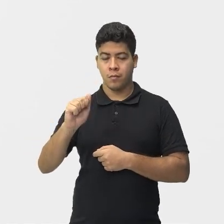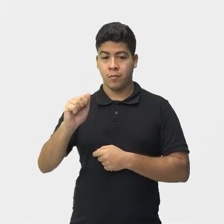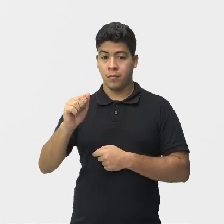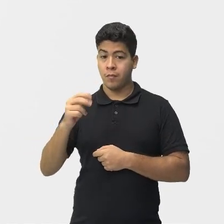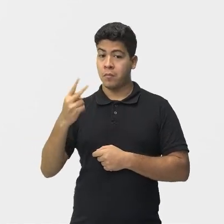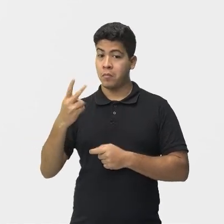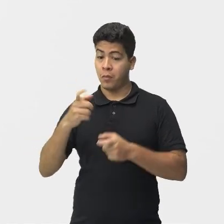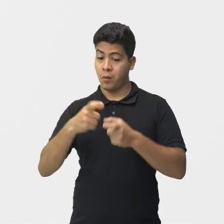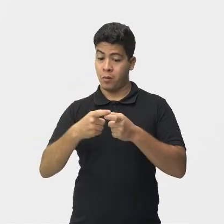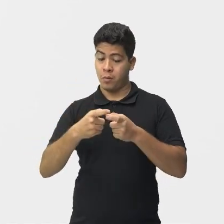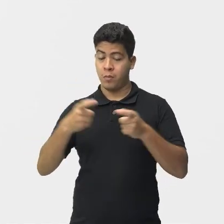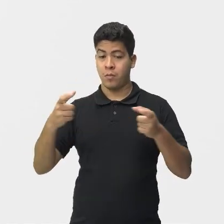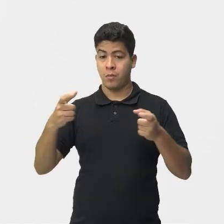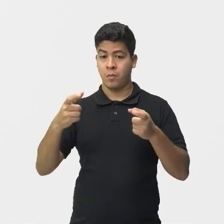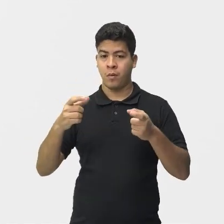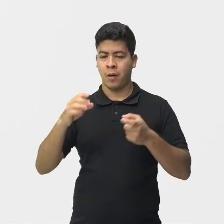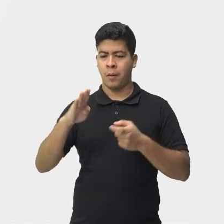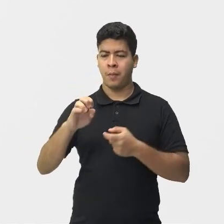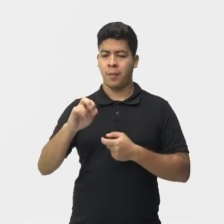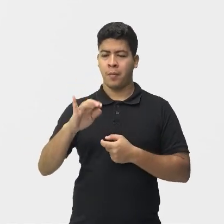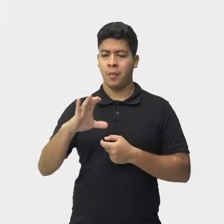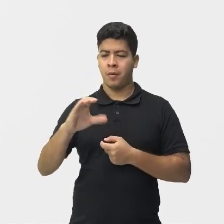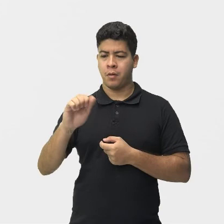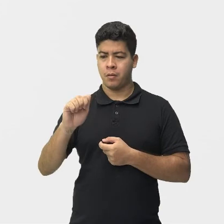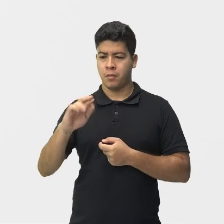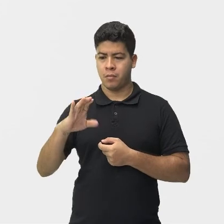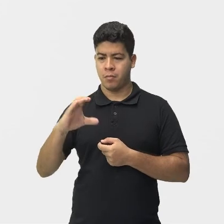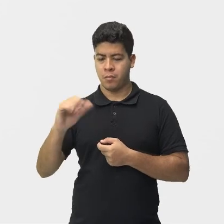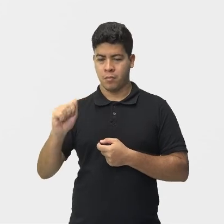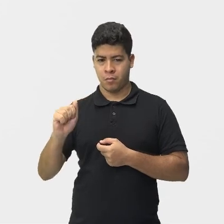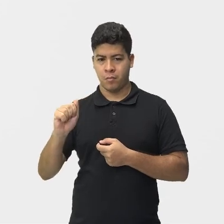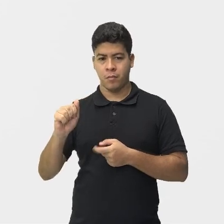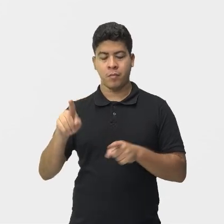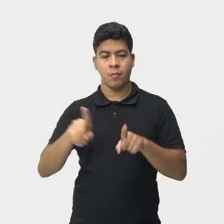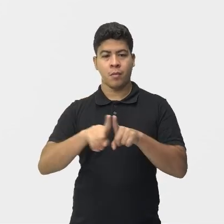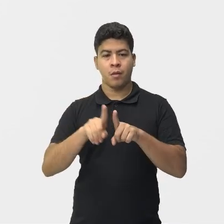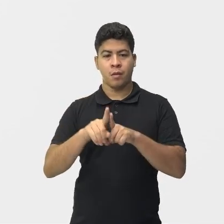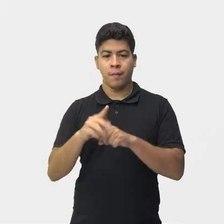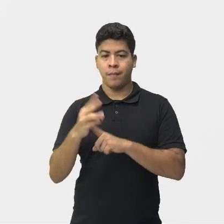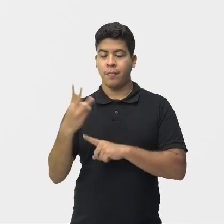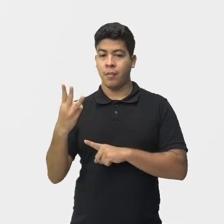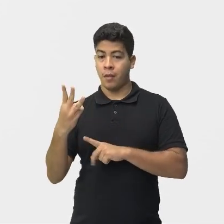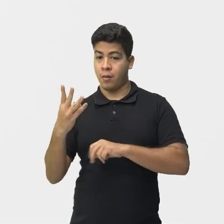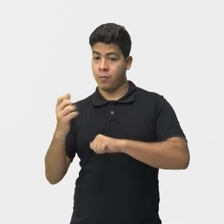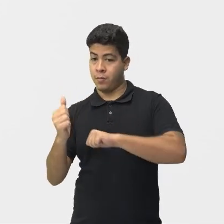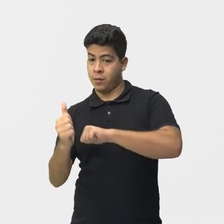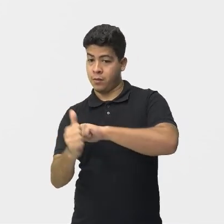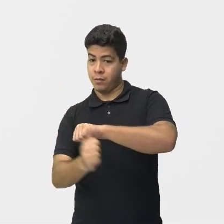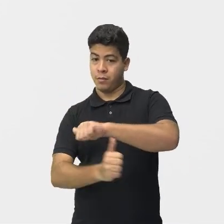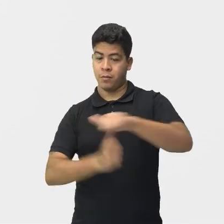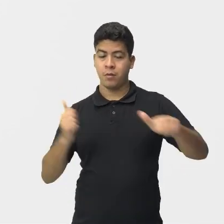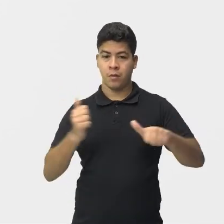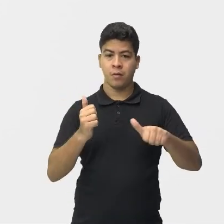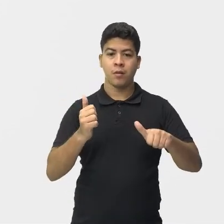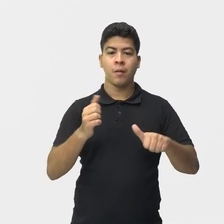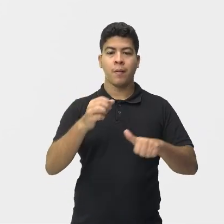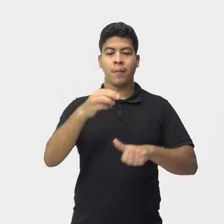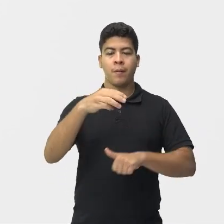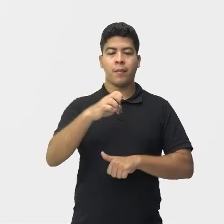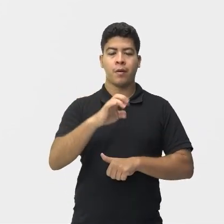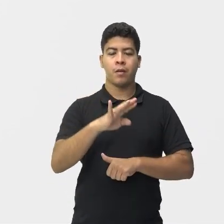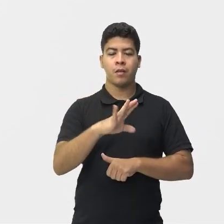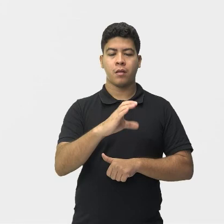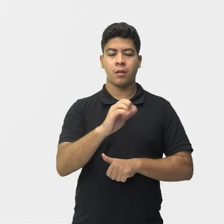isobárica, certo? Depois a gente tem uma transformação isométrica aumentando a pressão e, por último,